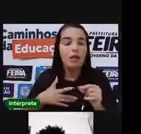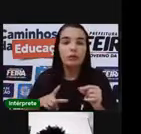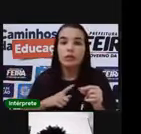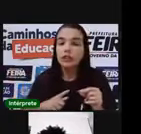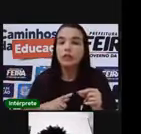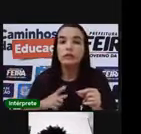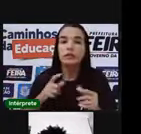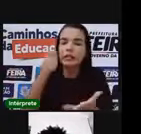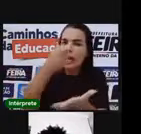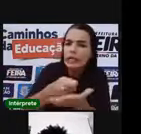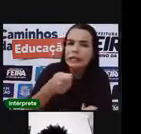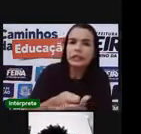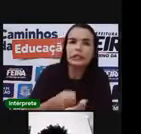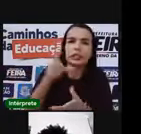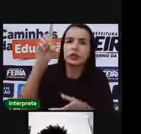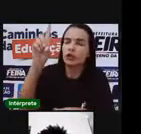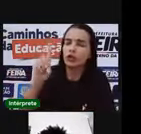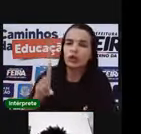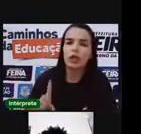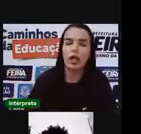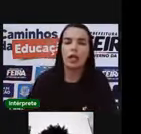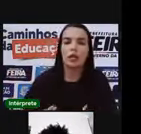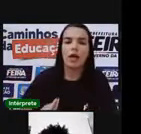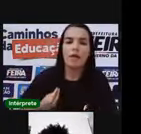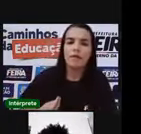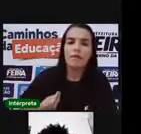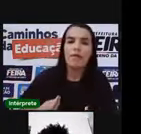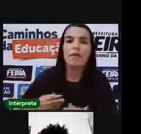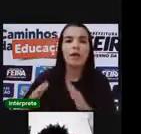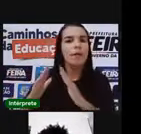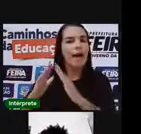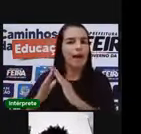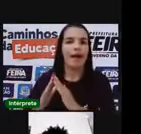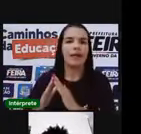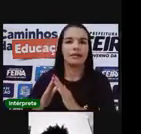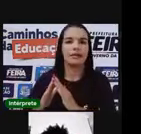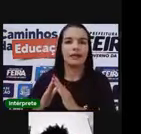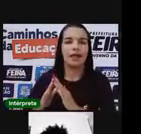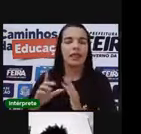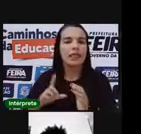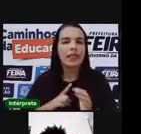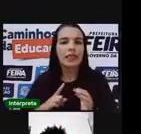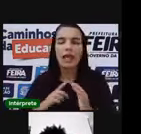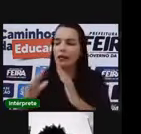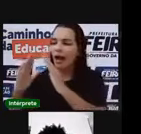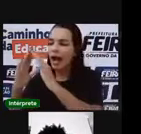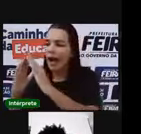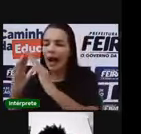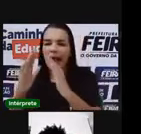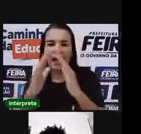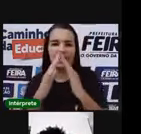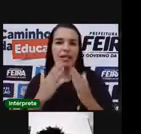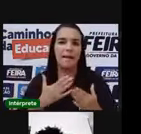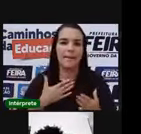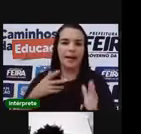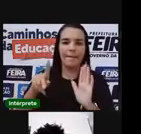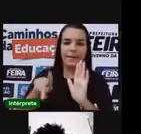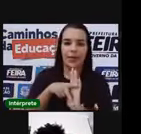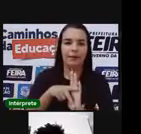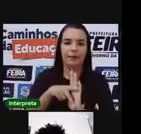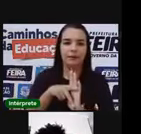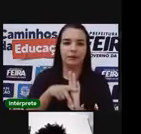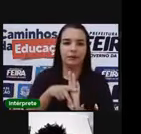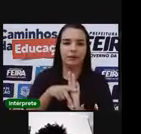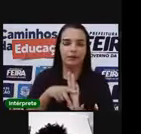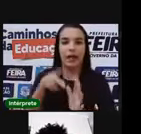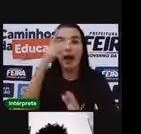oportunizado a experiência de viver, não é? Numa casa, de ter um abrigo, de ter uma moradia. A pessoa que mora